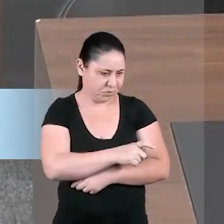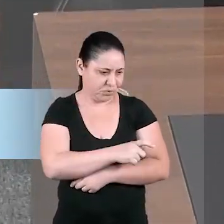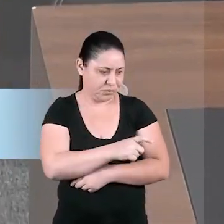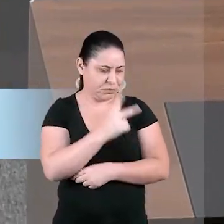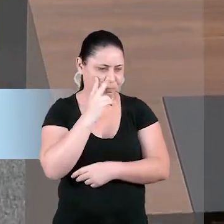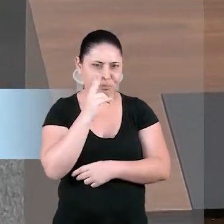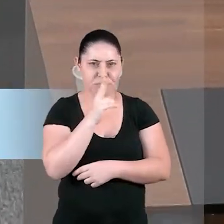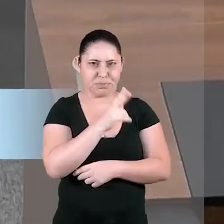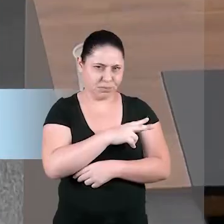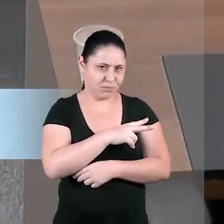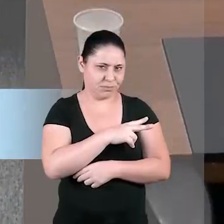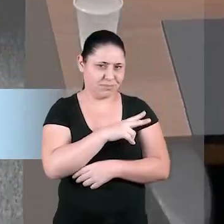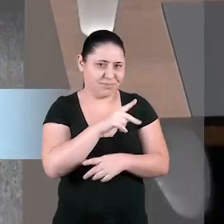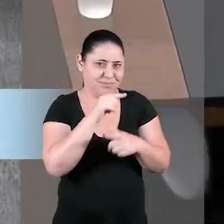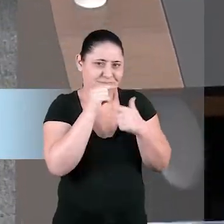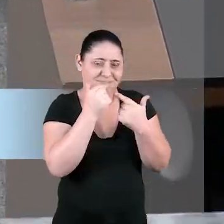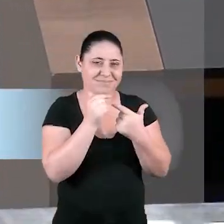lado.